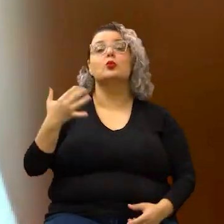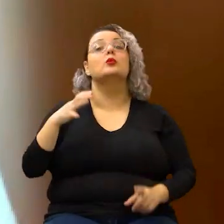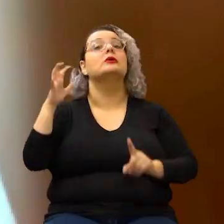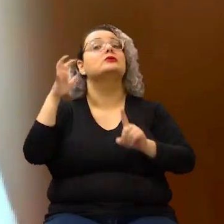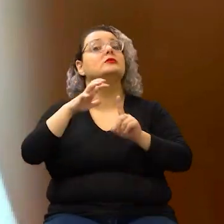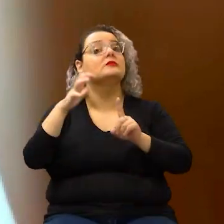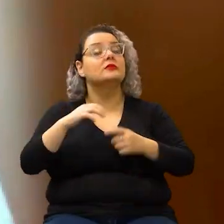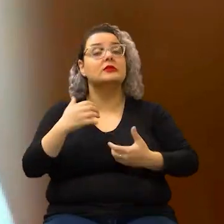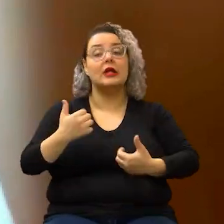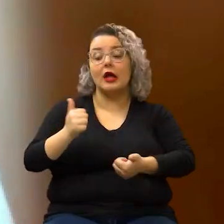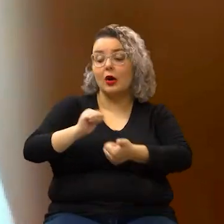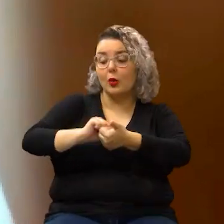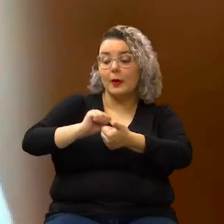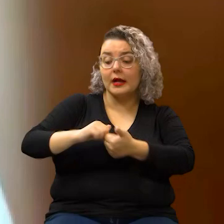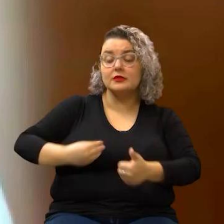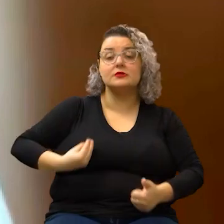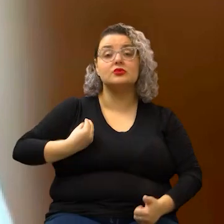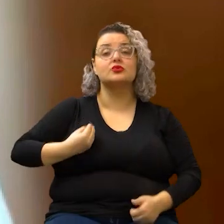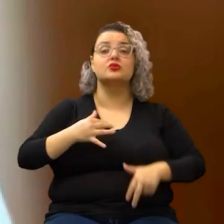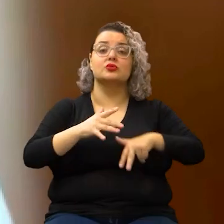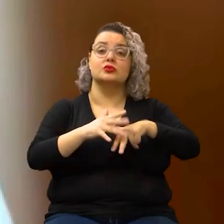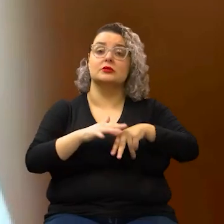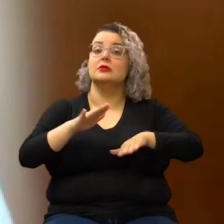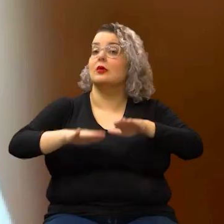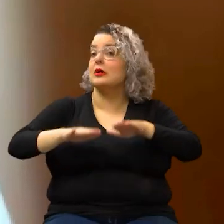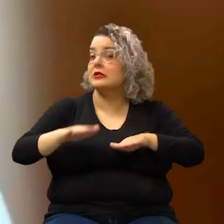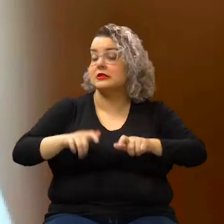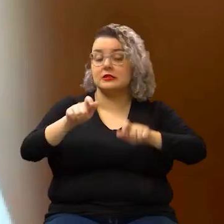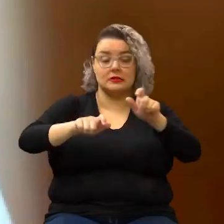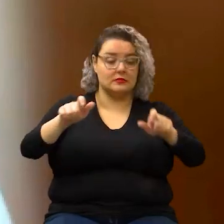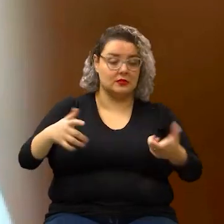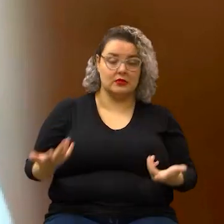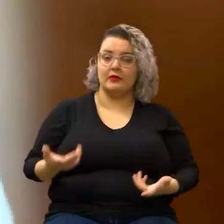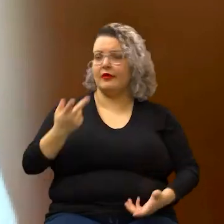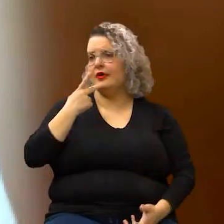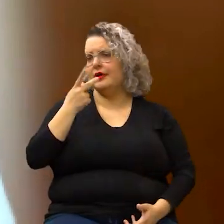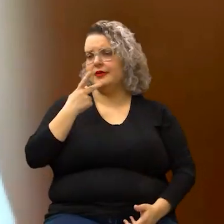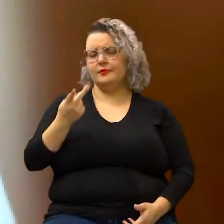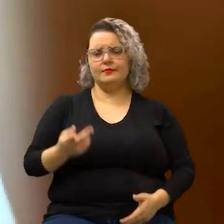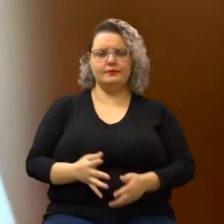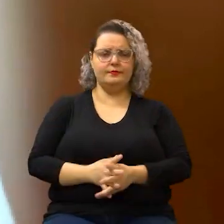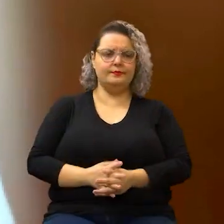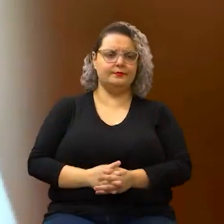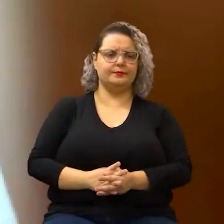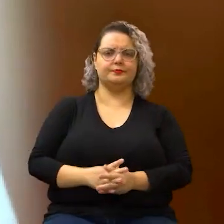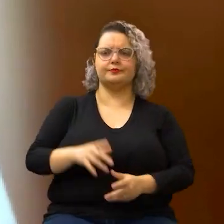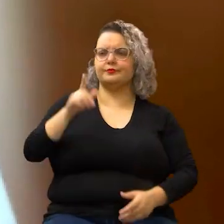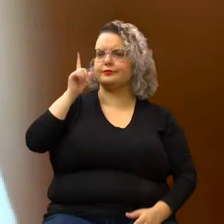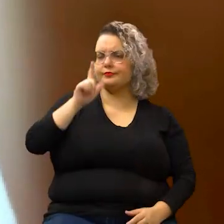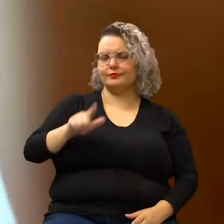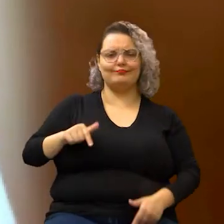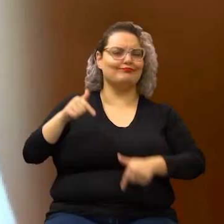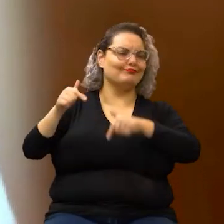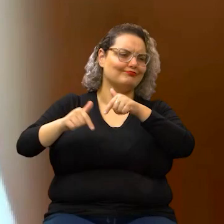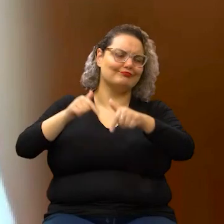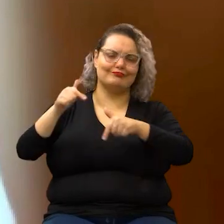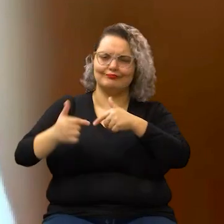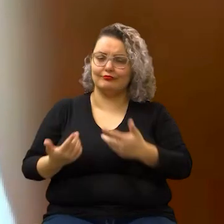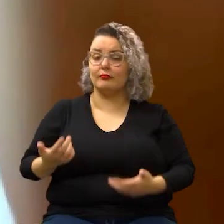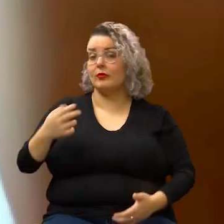o quanto isso impacta na qualidade de vida do paciente. Então, muitas pessoas referem que não